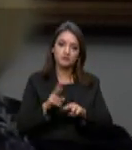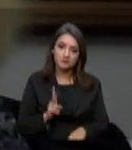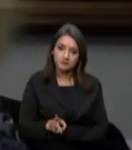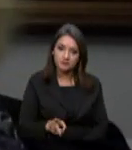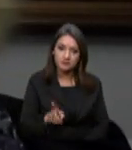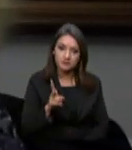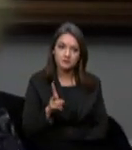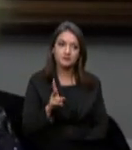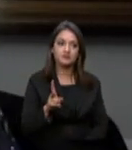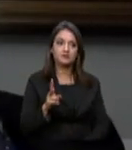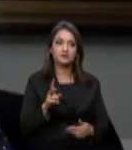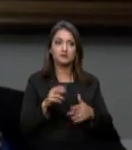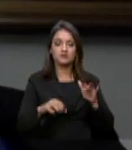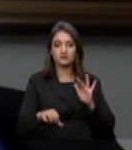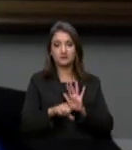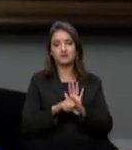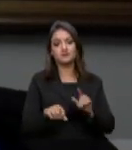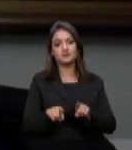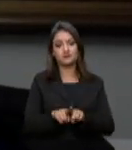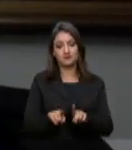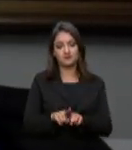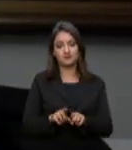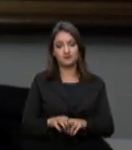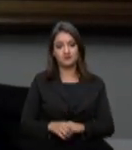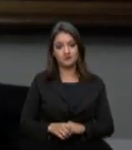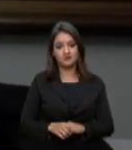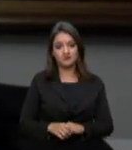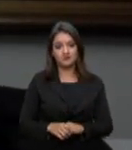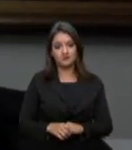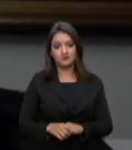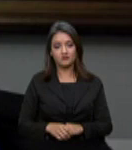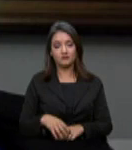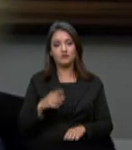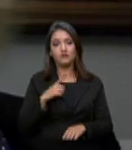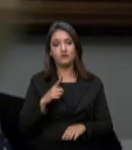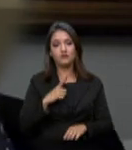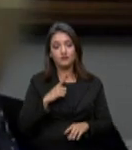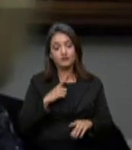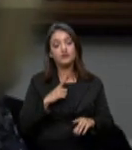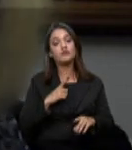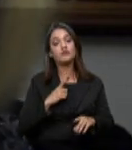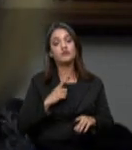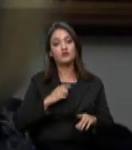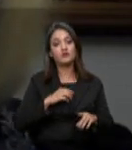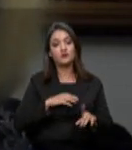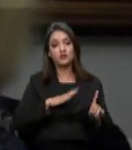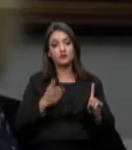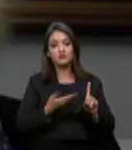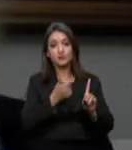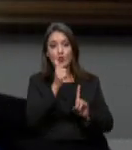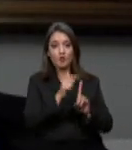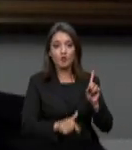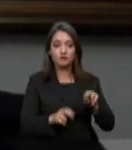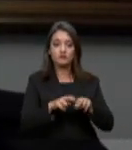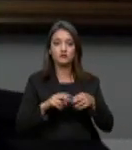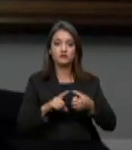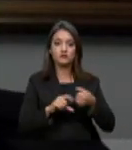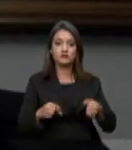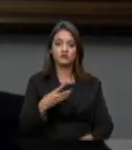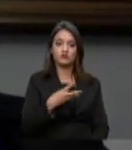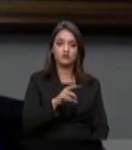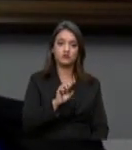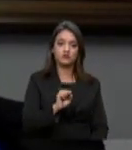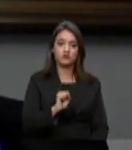pode um Penal Artigo 71 da pude dissolvendo no entanto nos termos do artigo